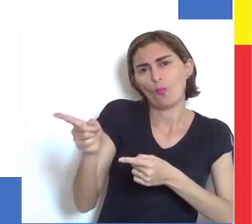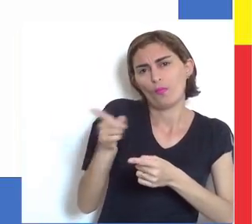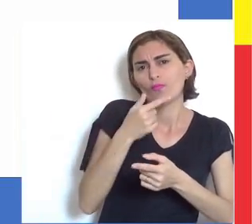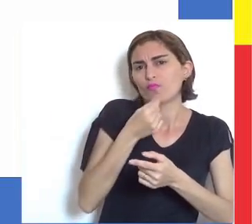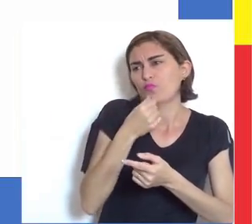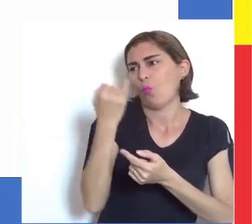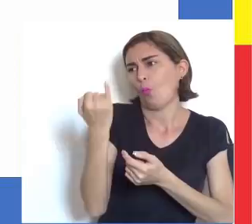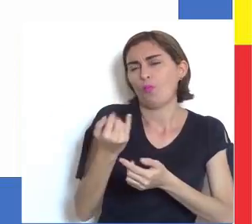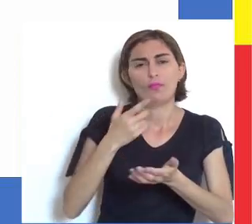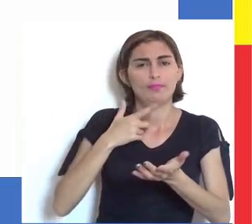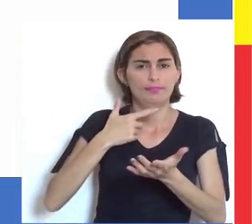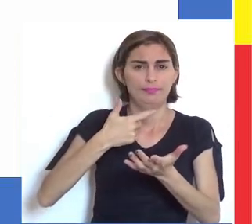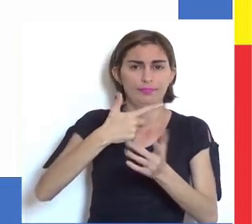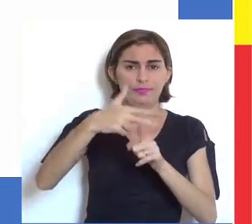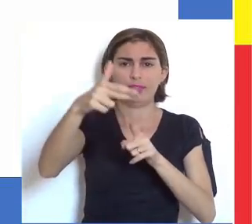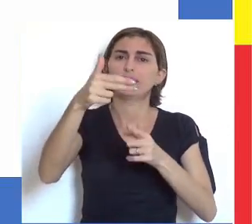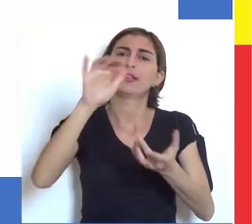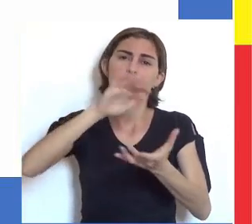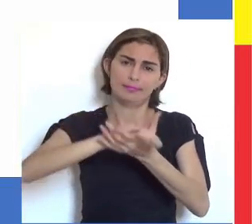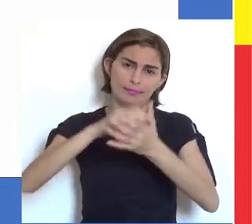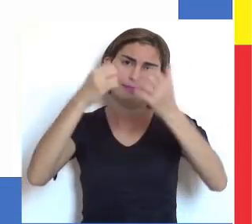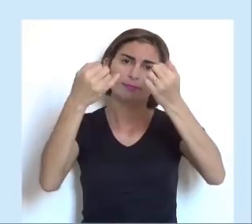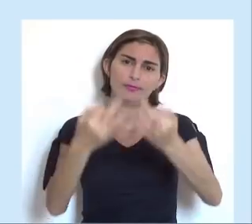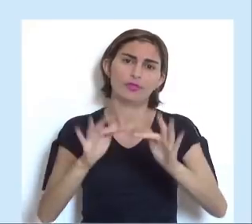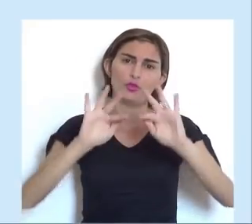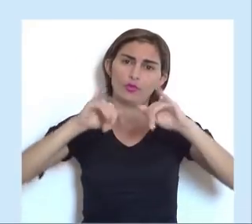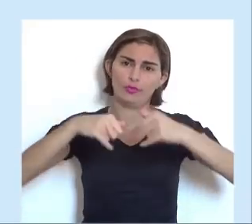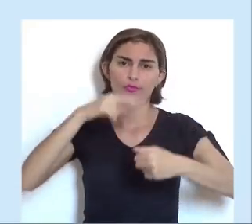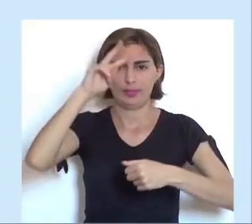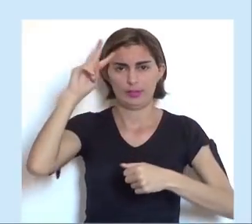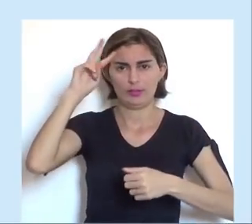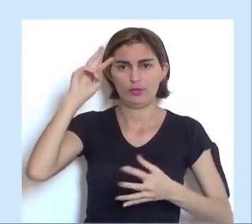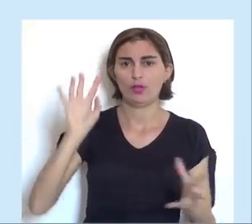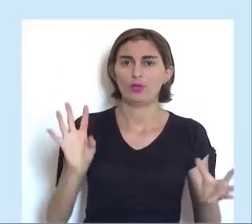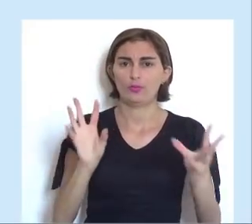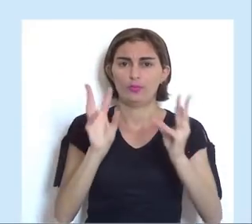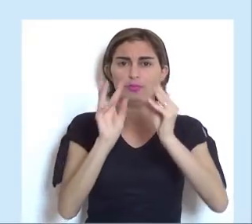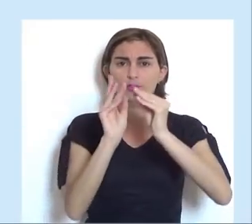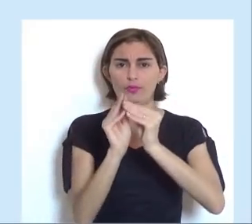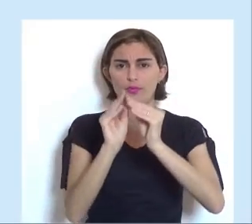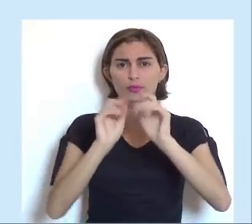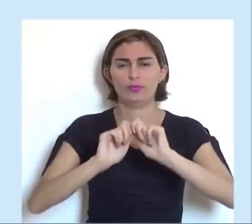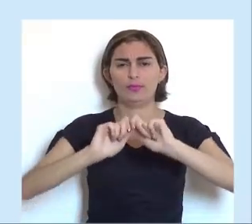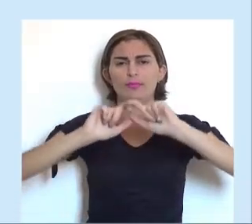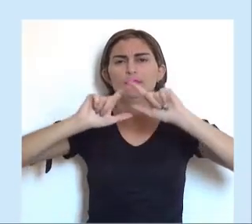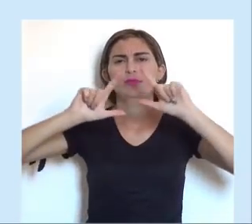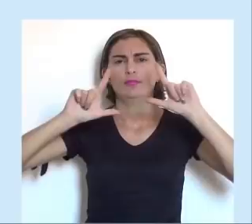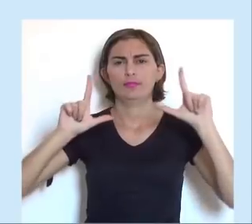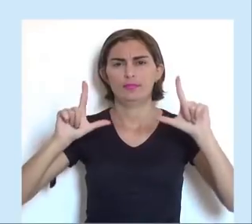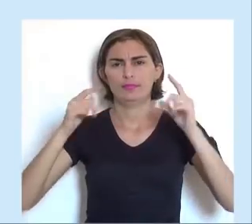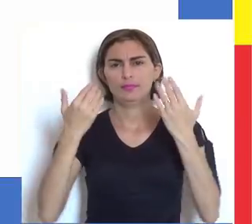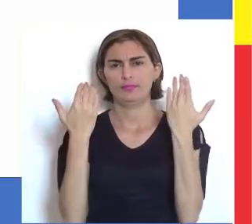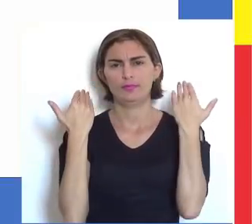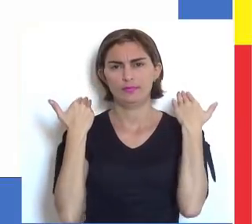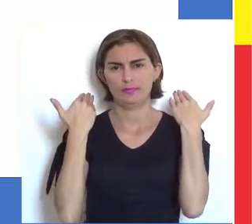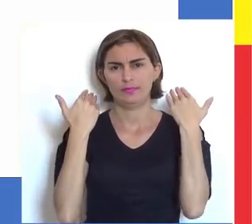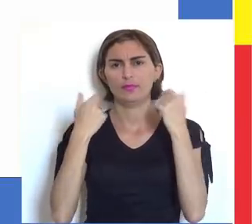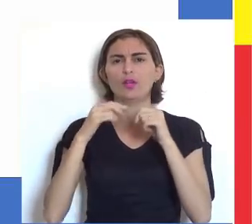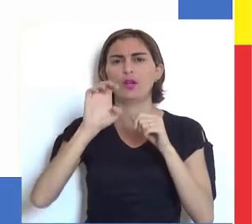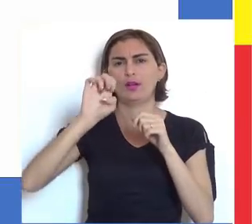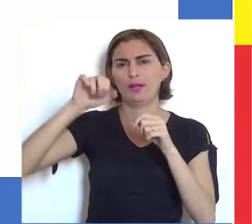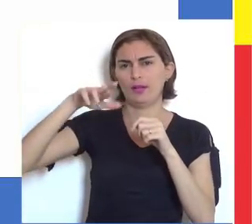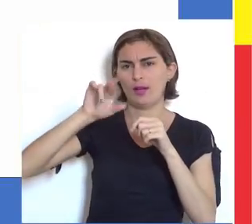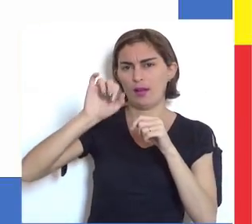a gente tem o desfecho e o fim da história. Então eu resumi para vocês aí nessa imagem que vai aparecer agora.